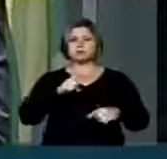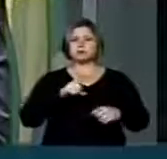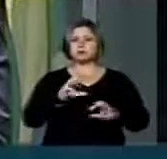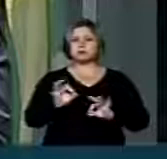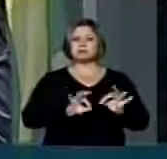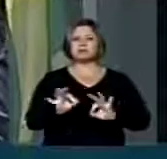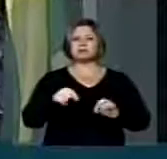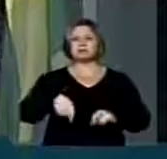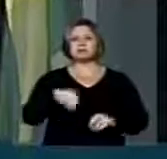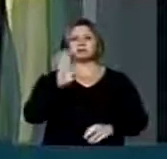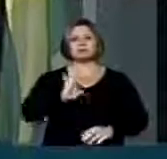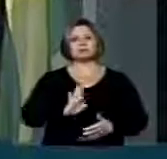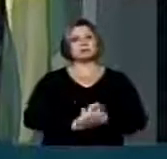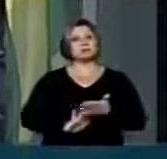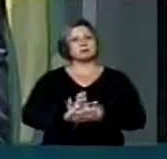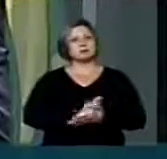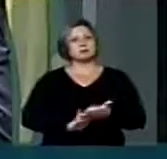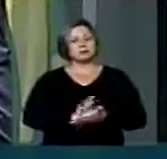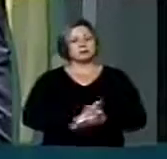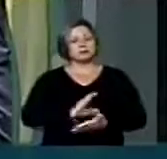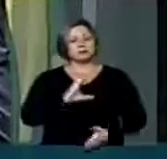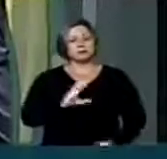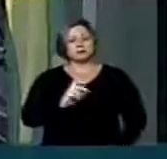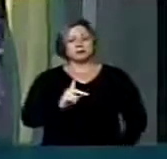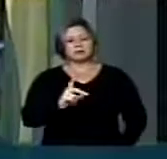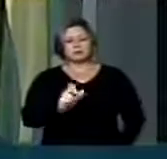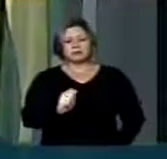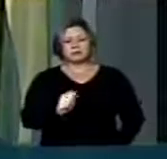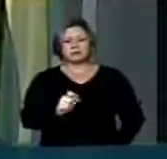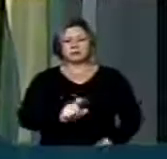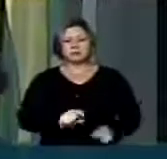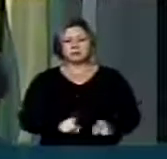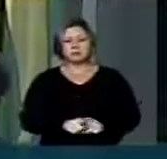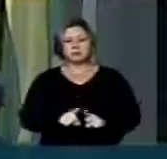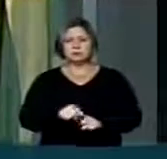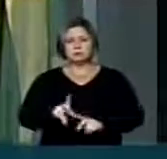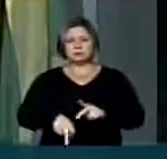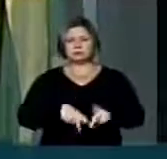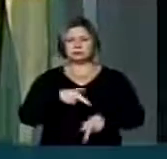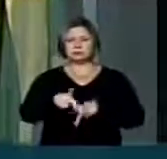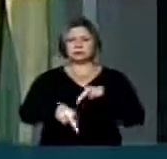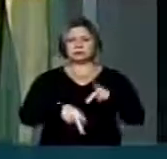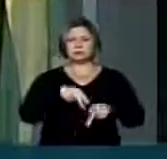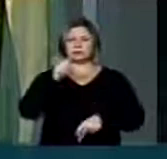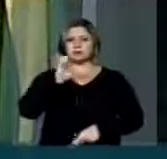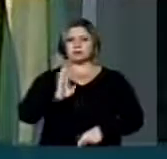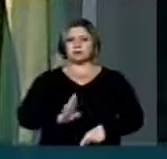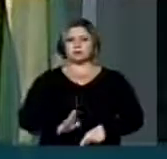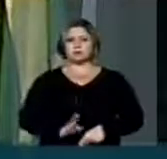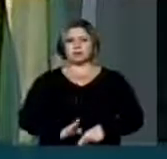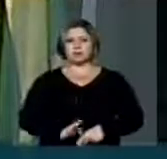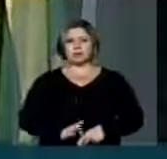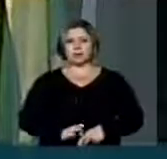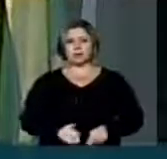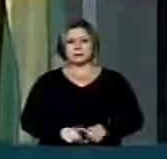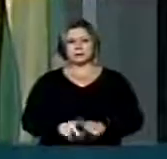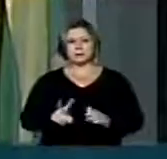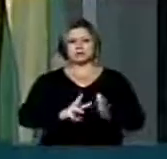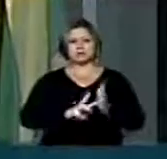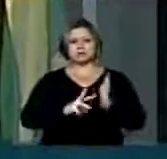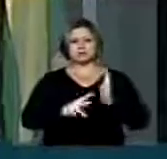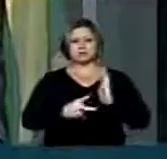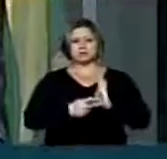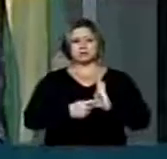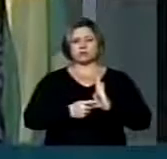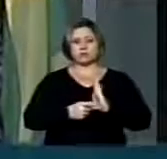ninguém. Esta Copa, para a população brasileira, significa,